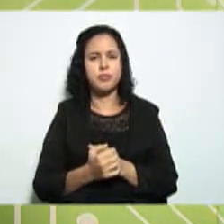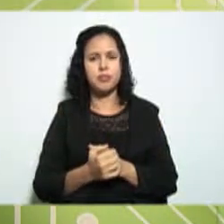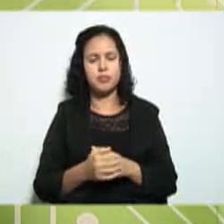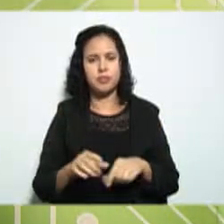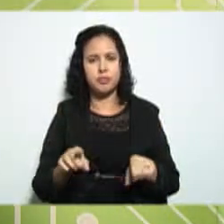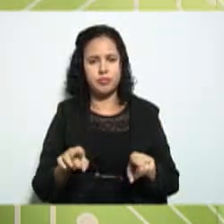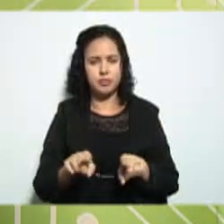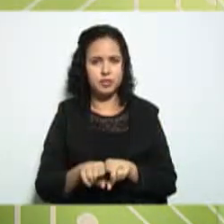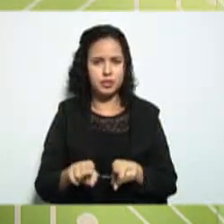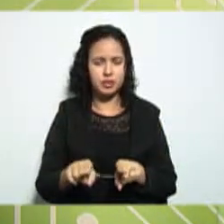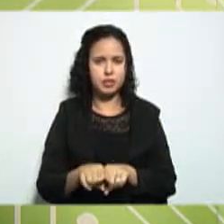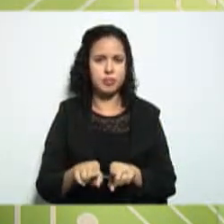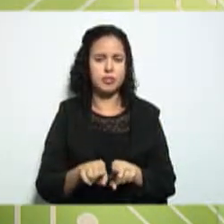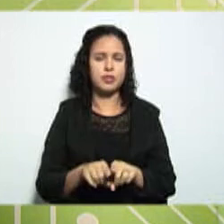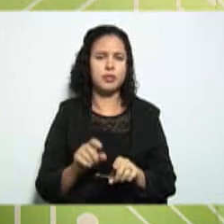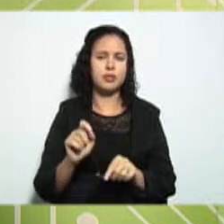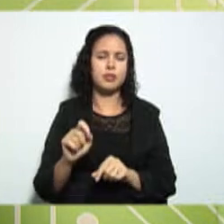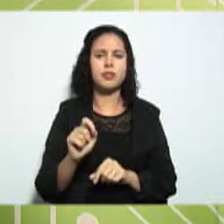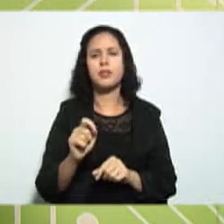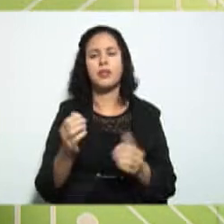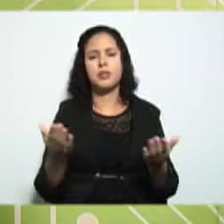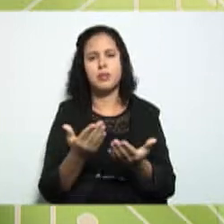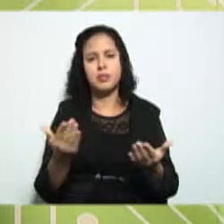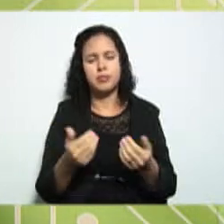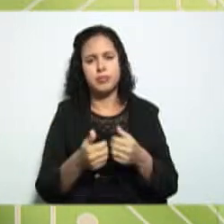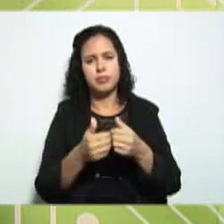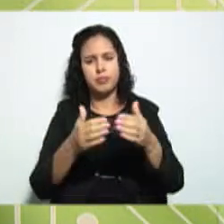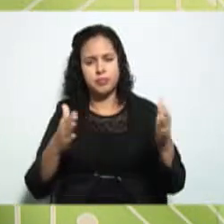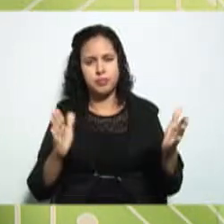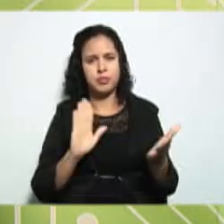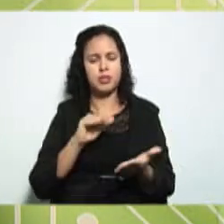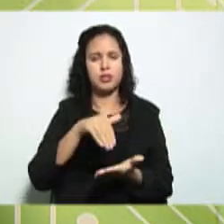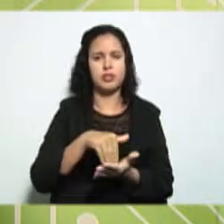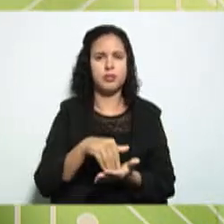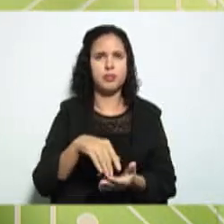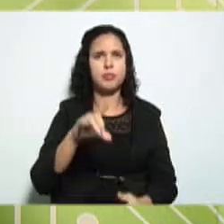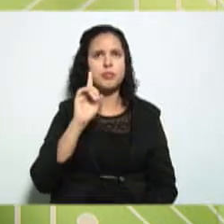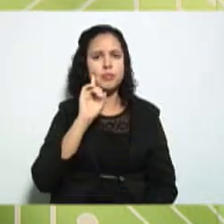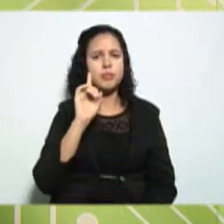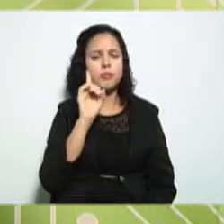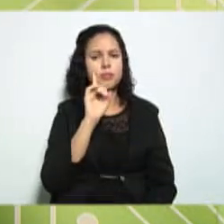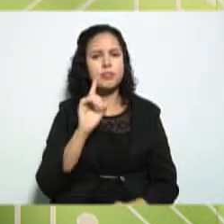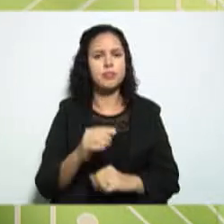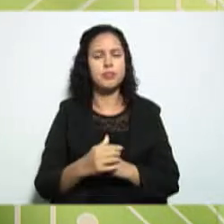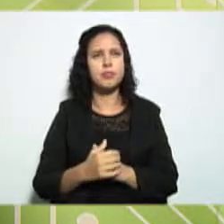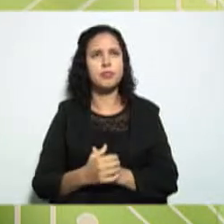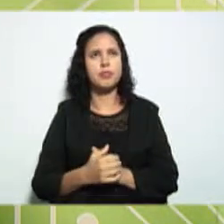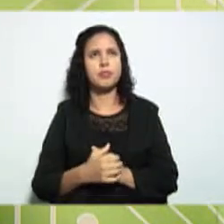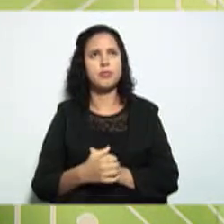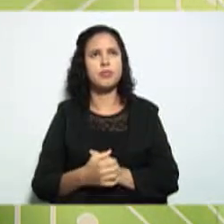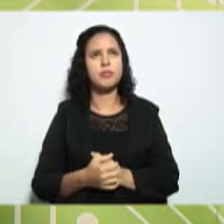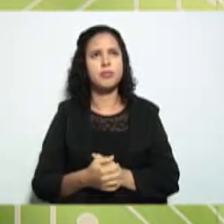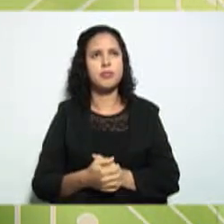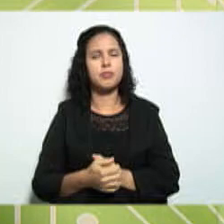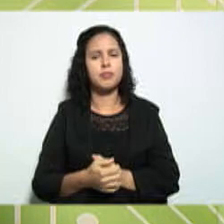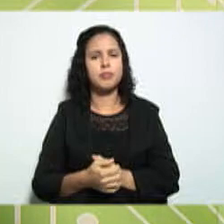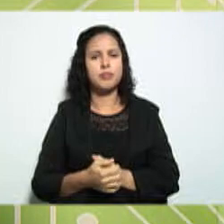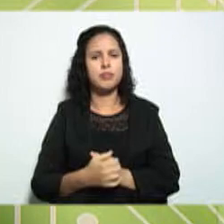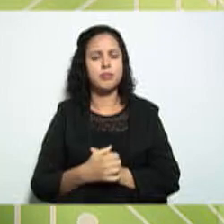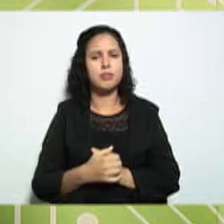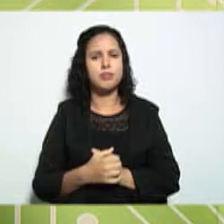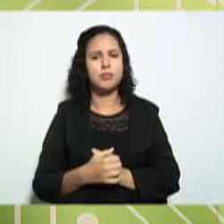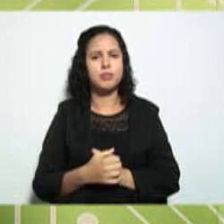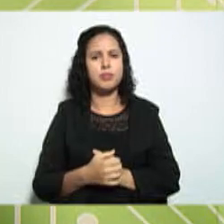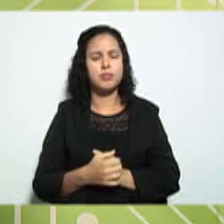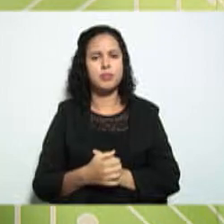Mas o questionário estava disponível a partir de hoje e ele fica aberto até o dia... Deixa eu dar uma olhadinha aqui.